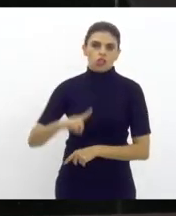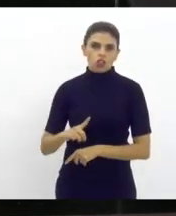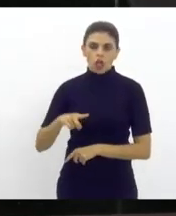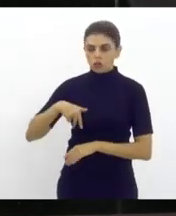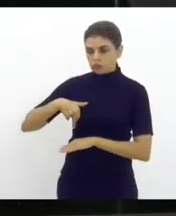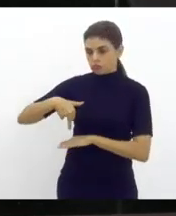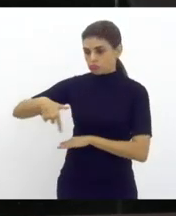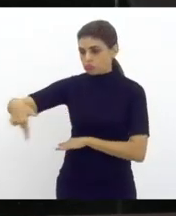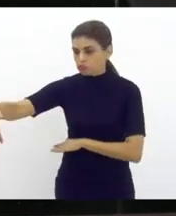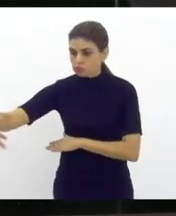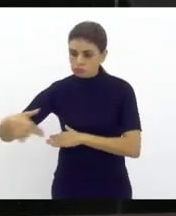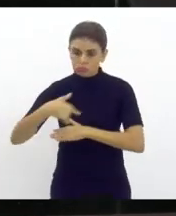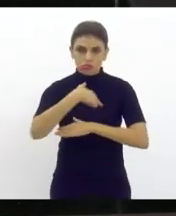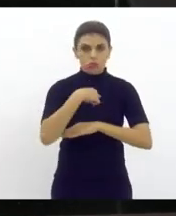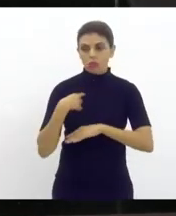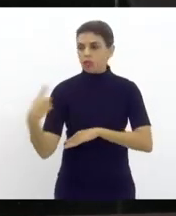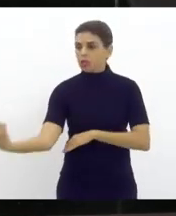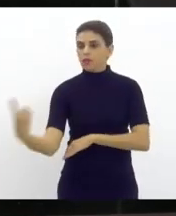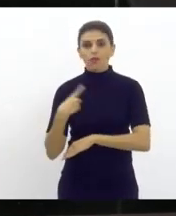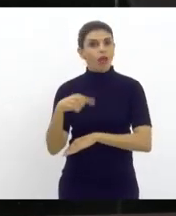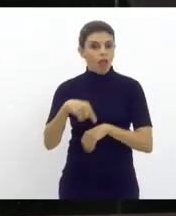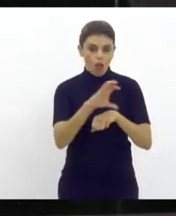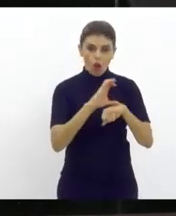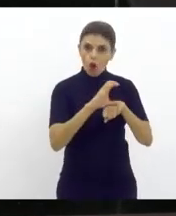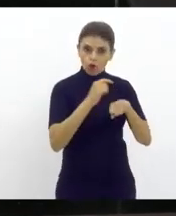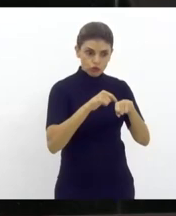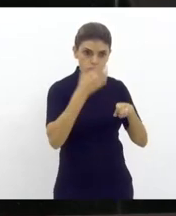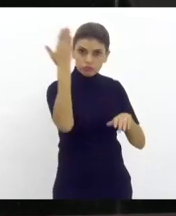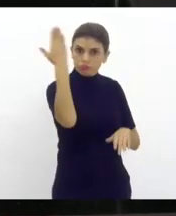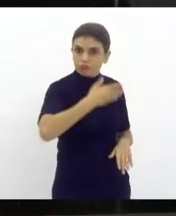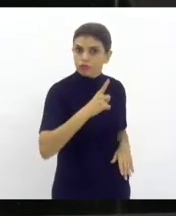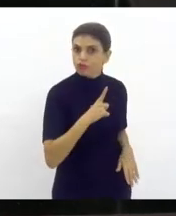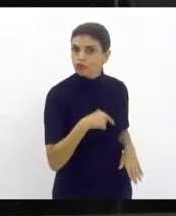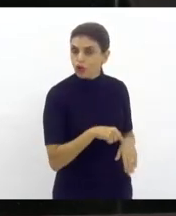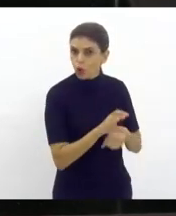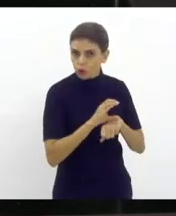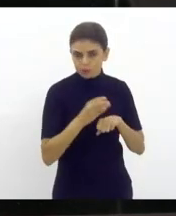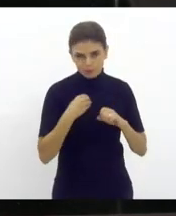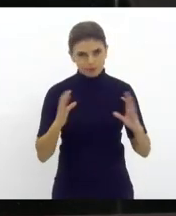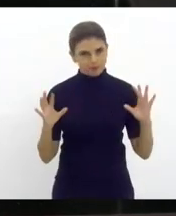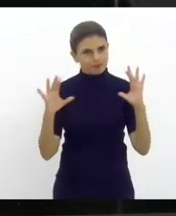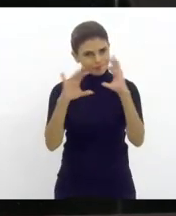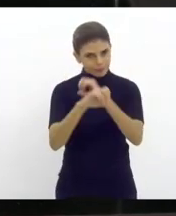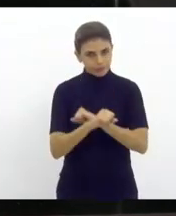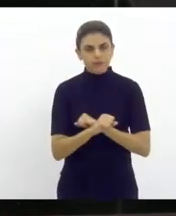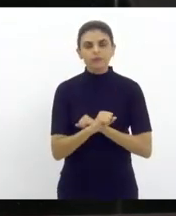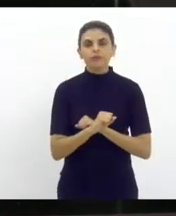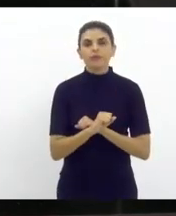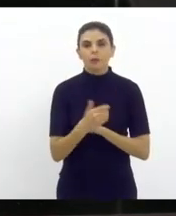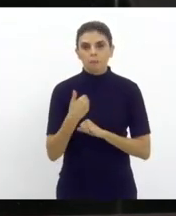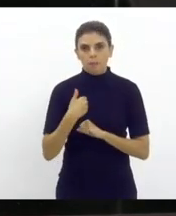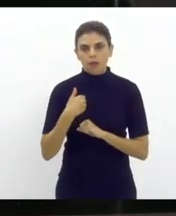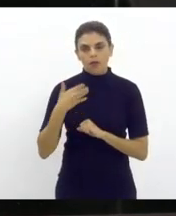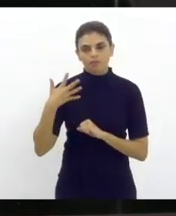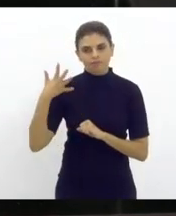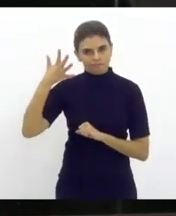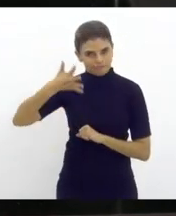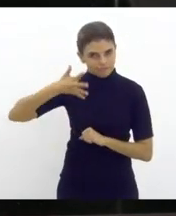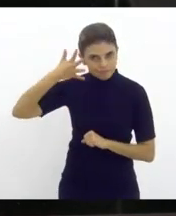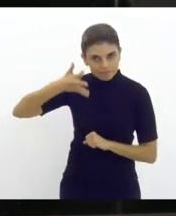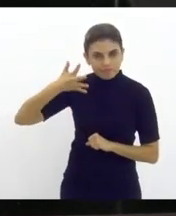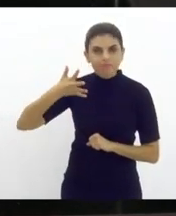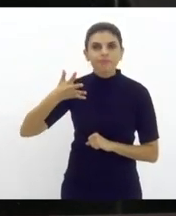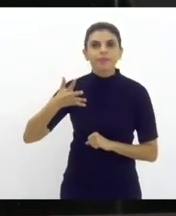ir de ir e vir que é constitucional e uma coisa aqui para encerrar minha fala aqui presente falar dessa